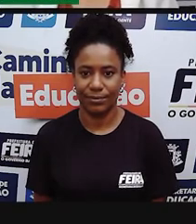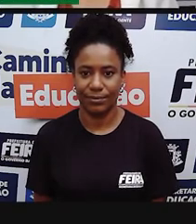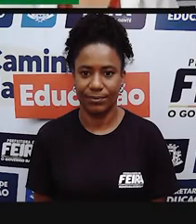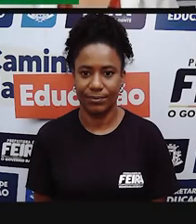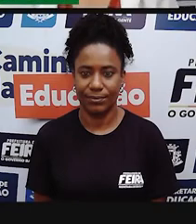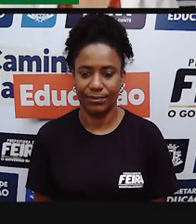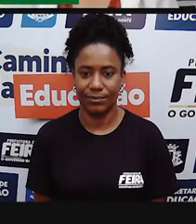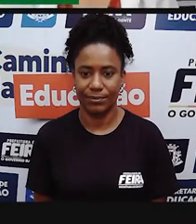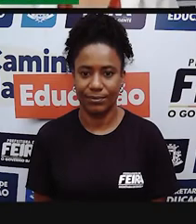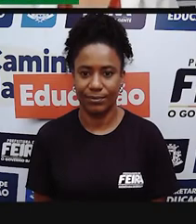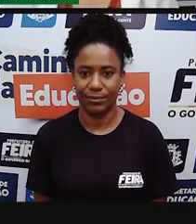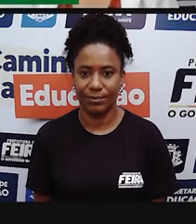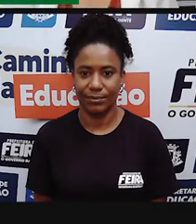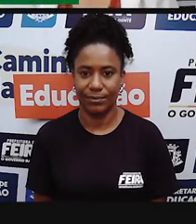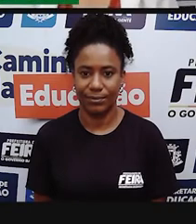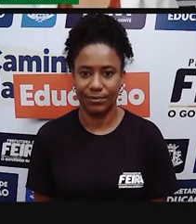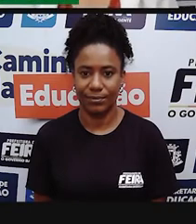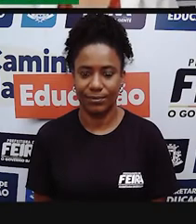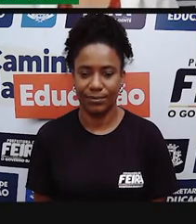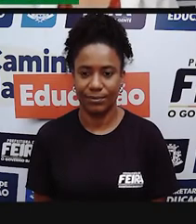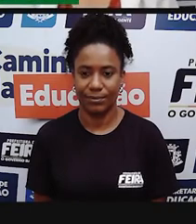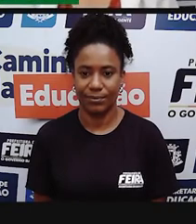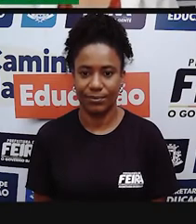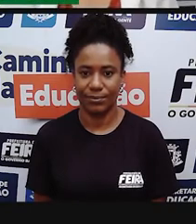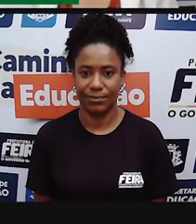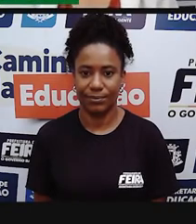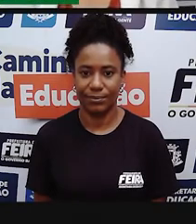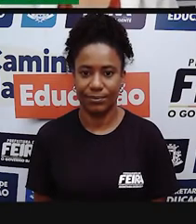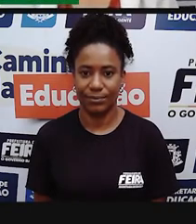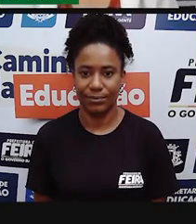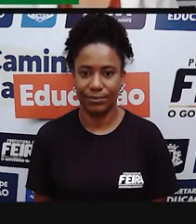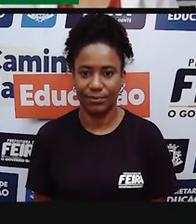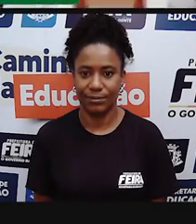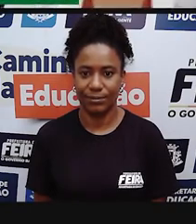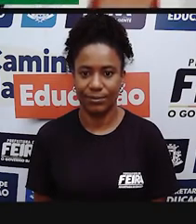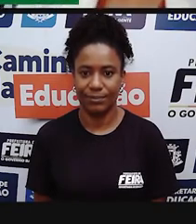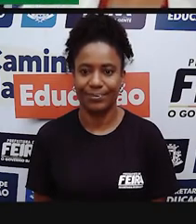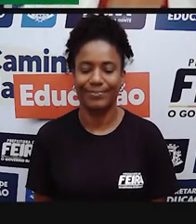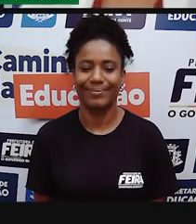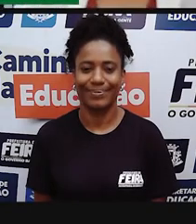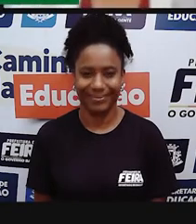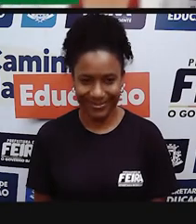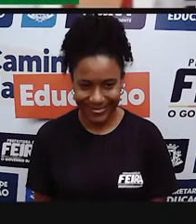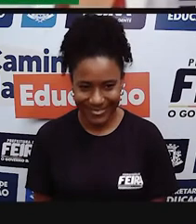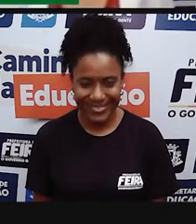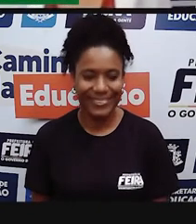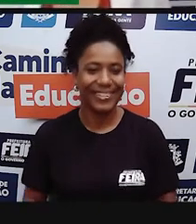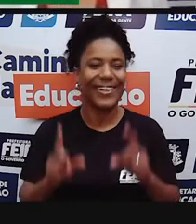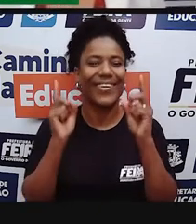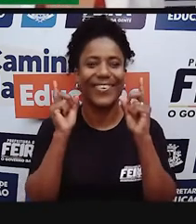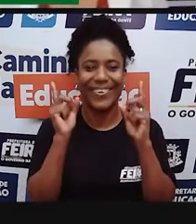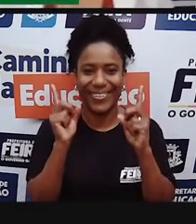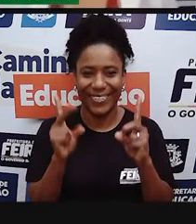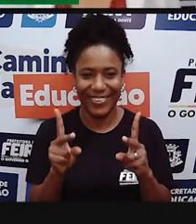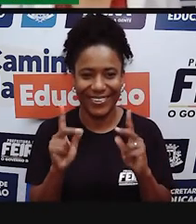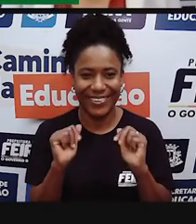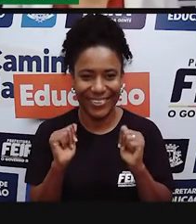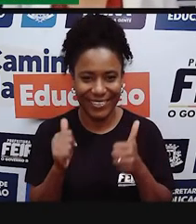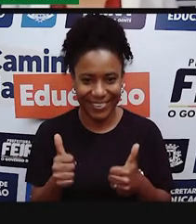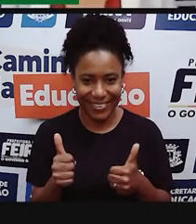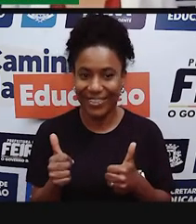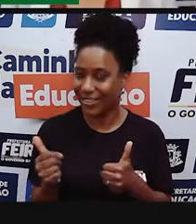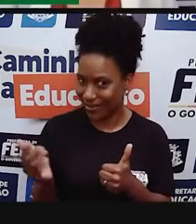piranha Royale no You Tube um OK se eu dentes